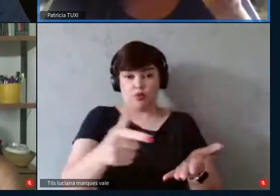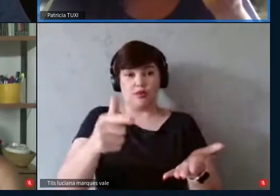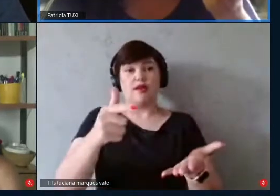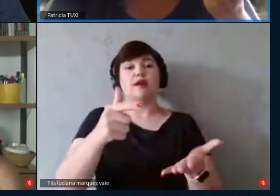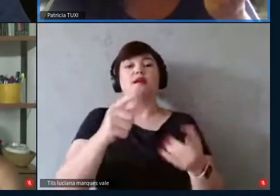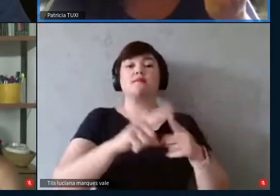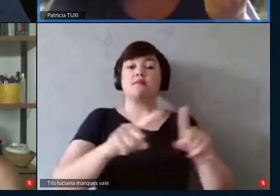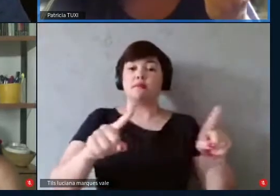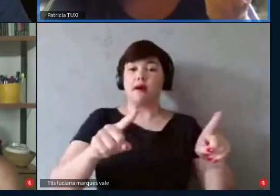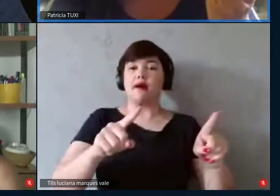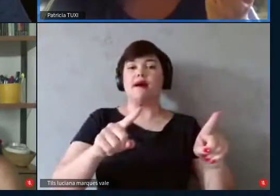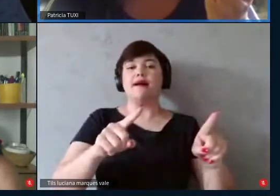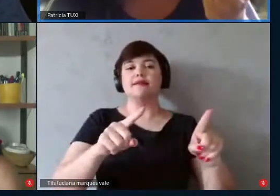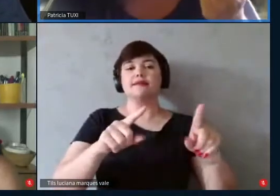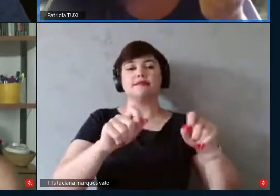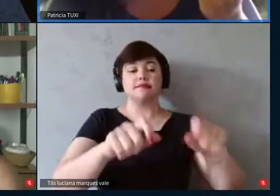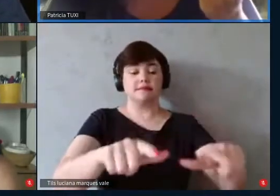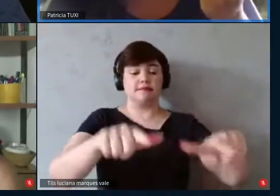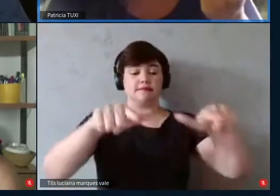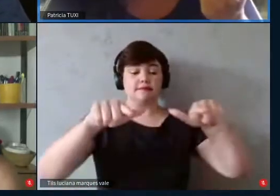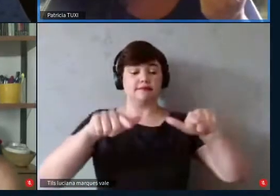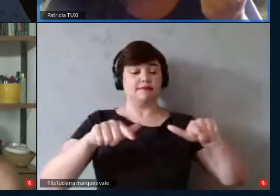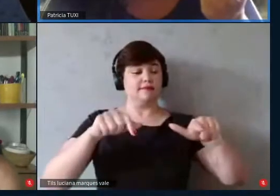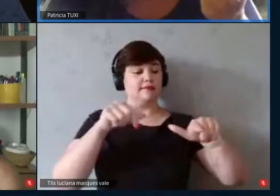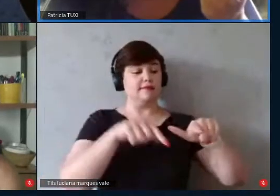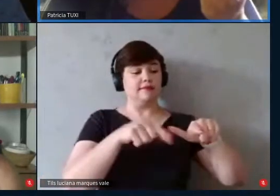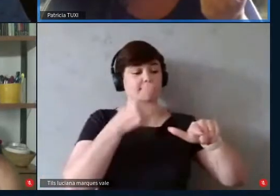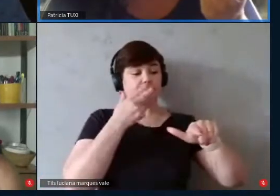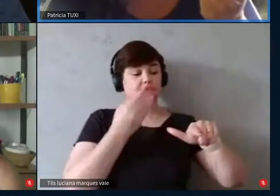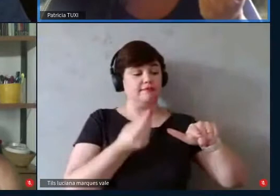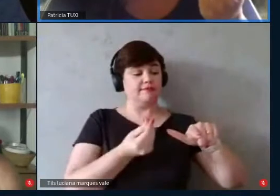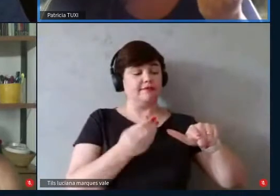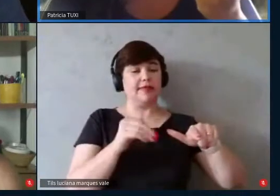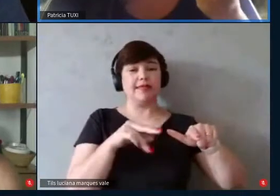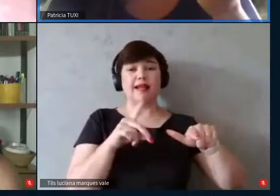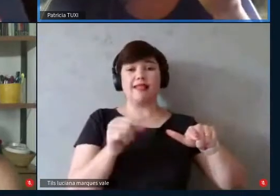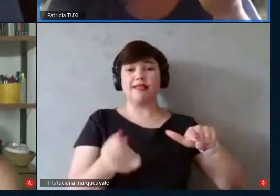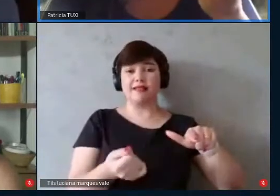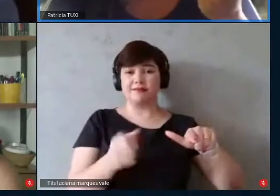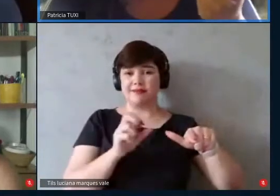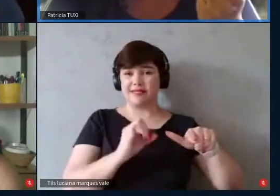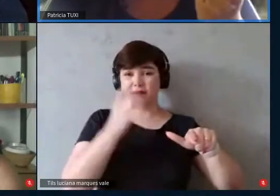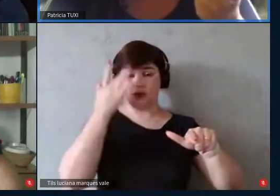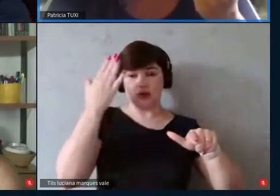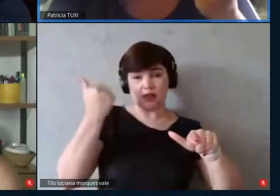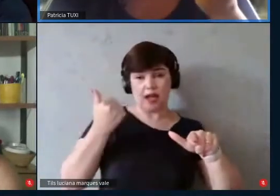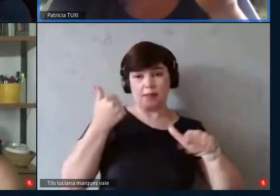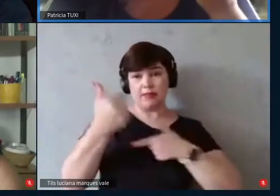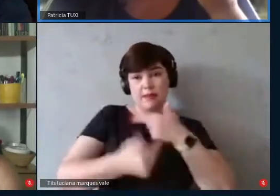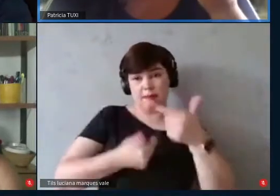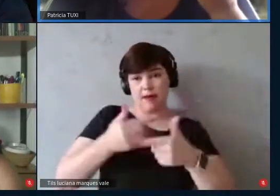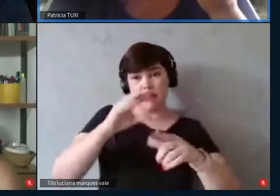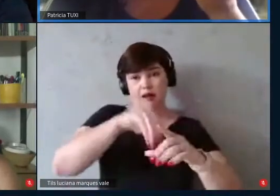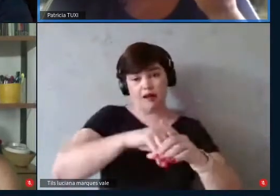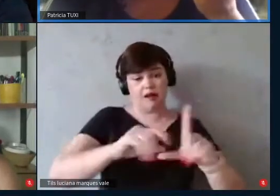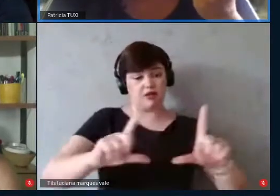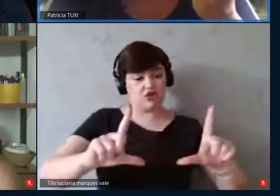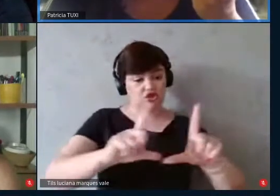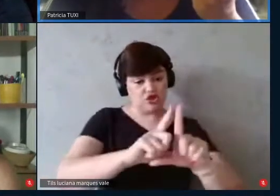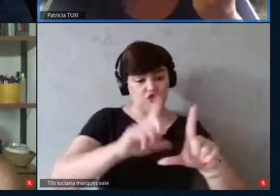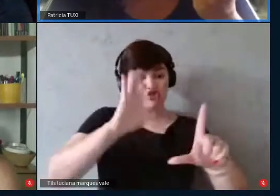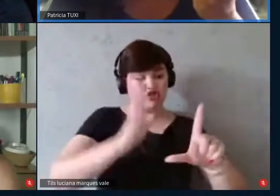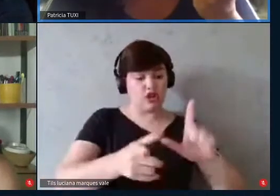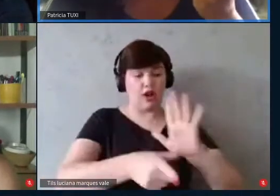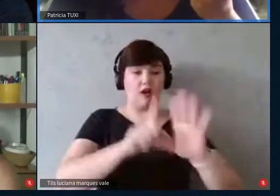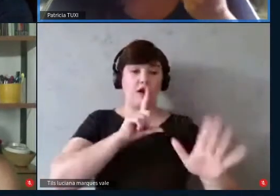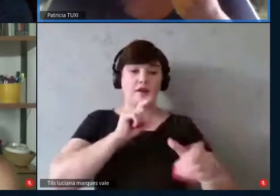mas uma certificação que não dizia nada sobre se a pessoa sabia trabalhar numa janela de livro, se a pessoa já tinha